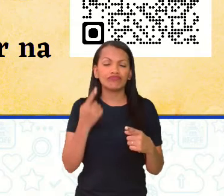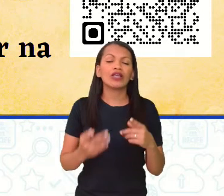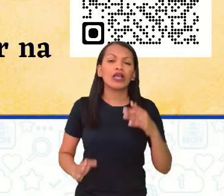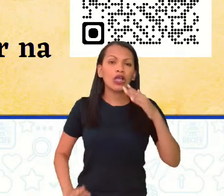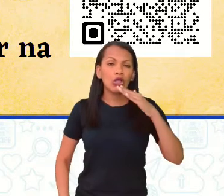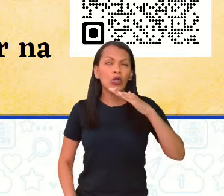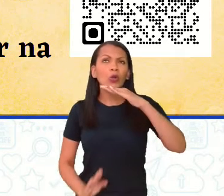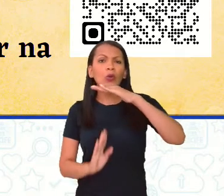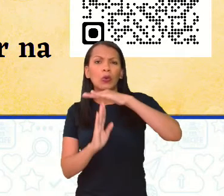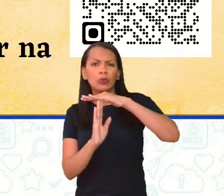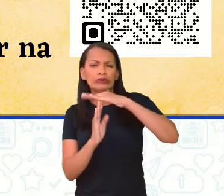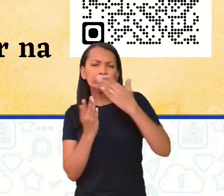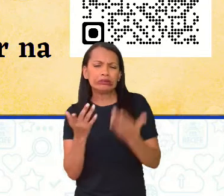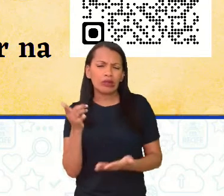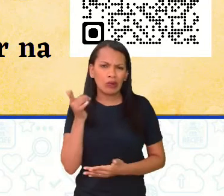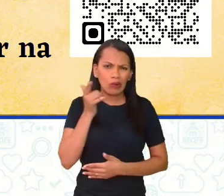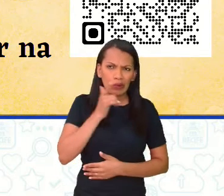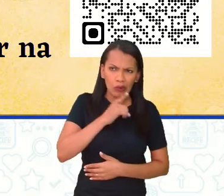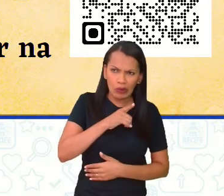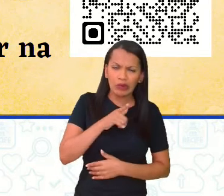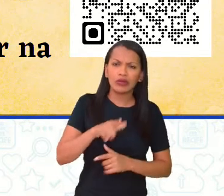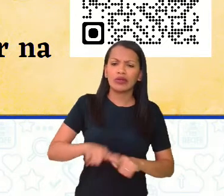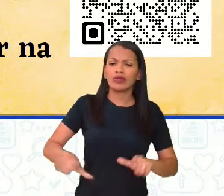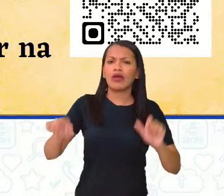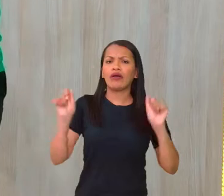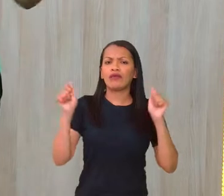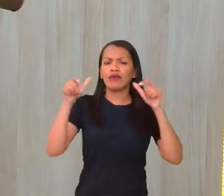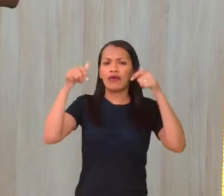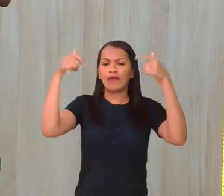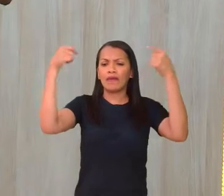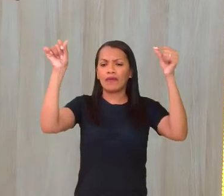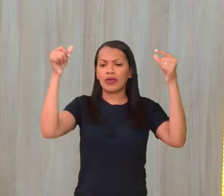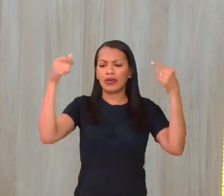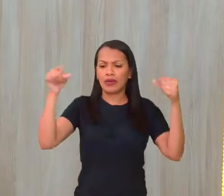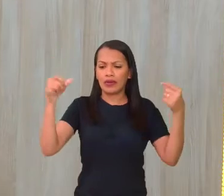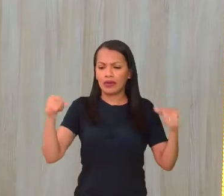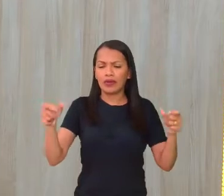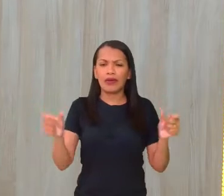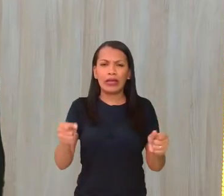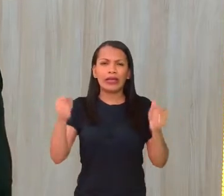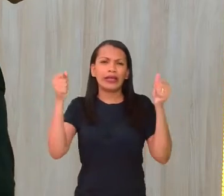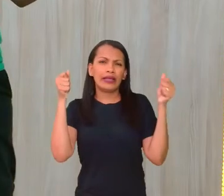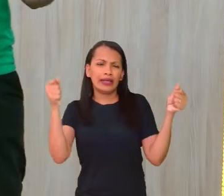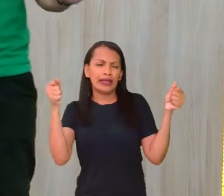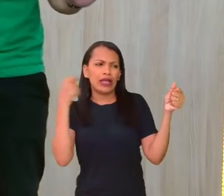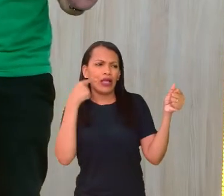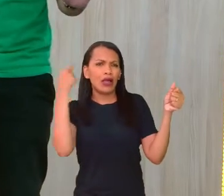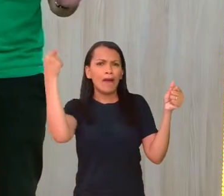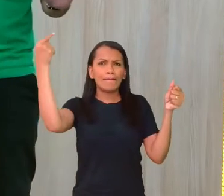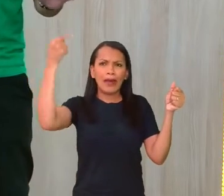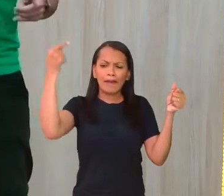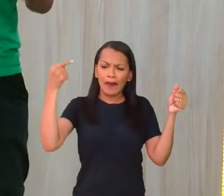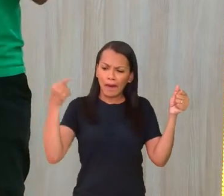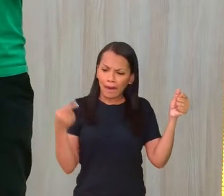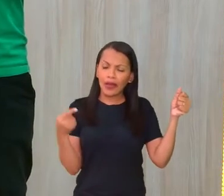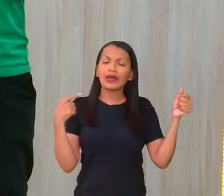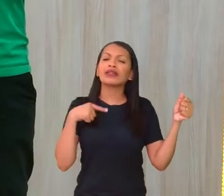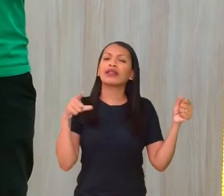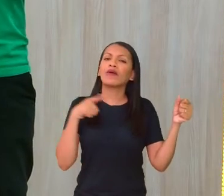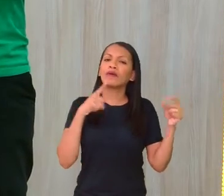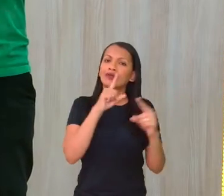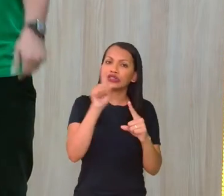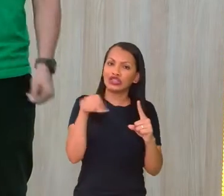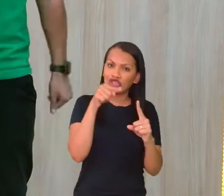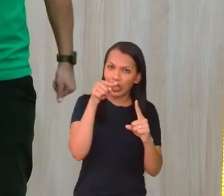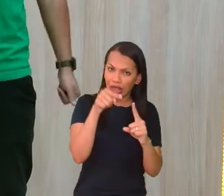E aí vocês criam um cartaz, é massa que seja bem diferente, né, para a gente ver o máximo de objetivos possíveis, tá? Então